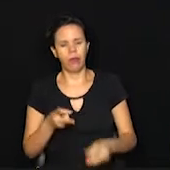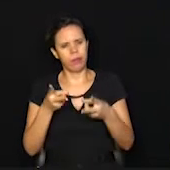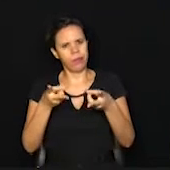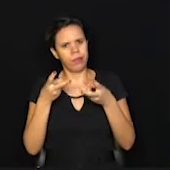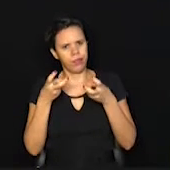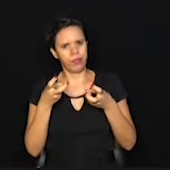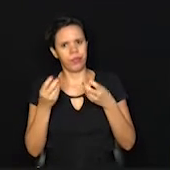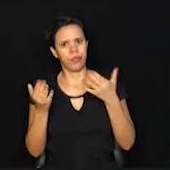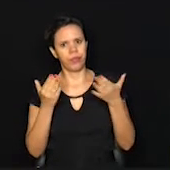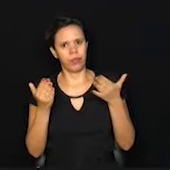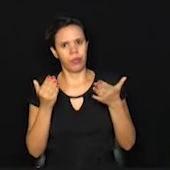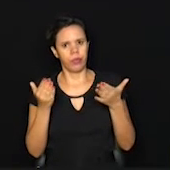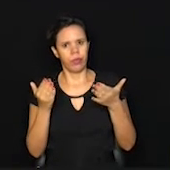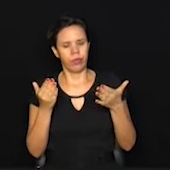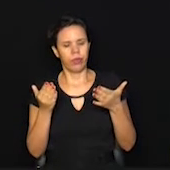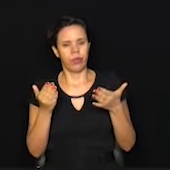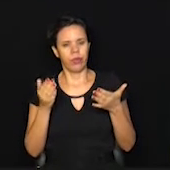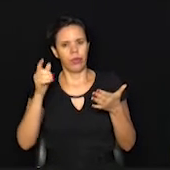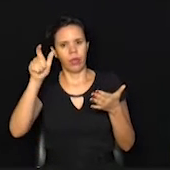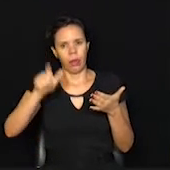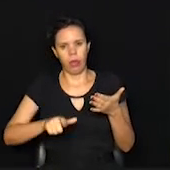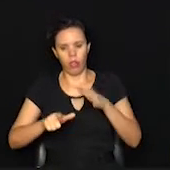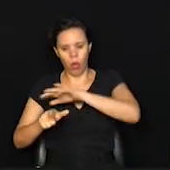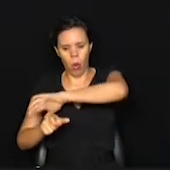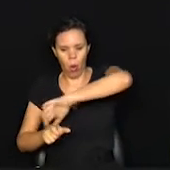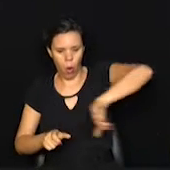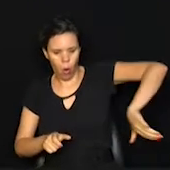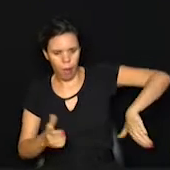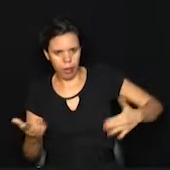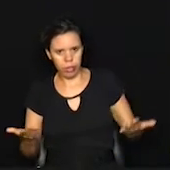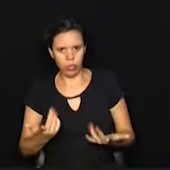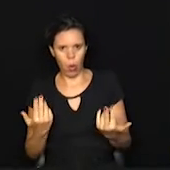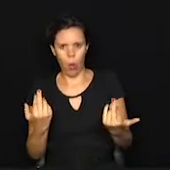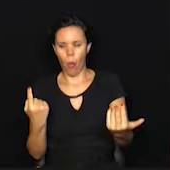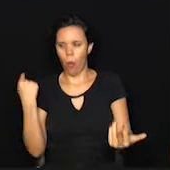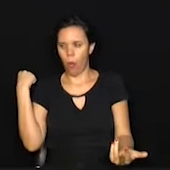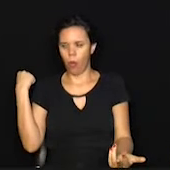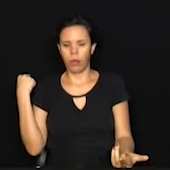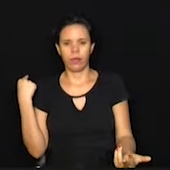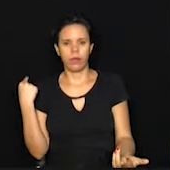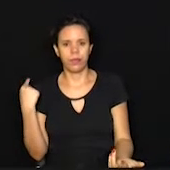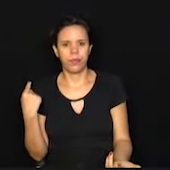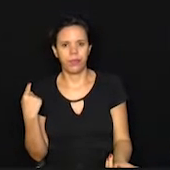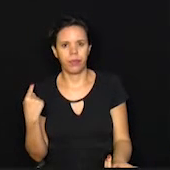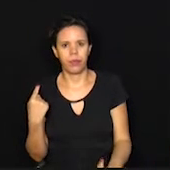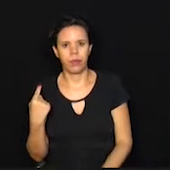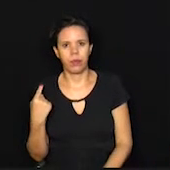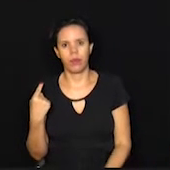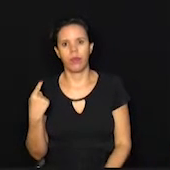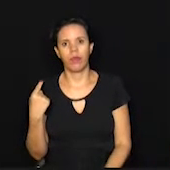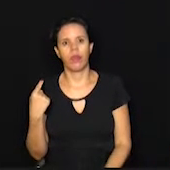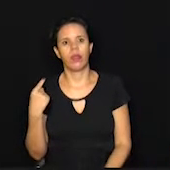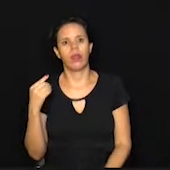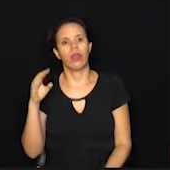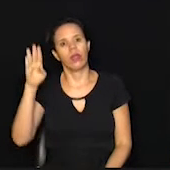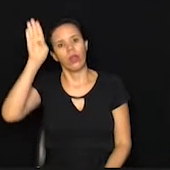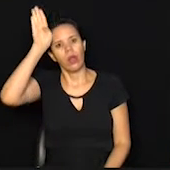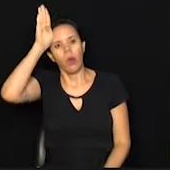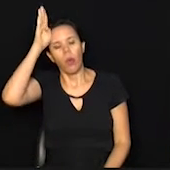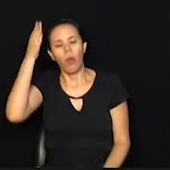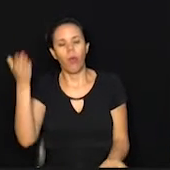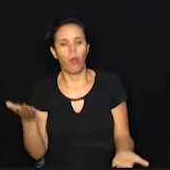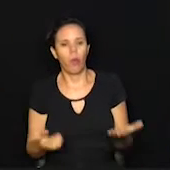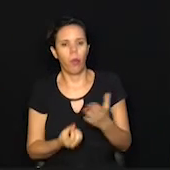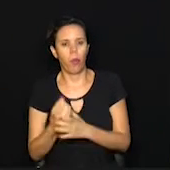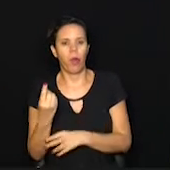a psique dos golpistas de hoje é a mesma daquela época né Cuba né é o